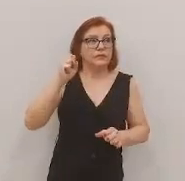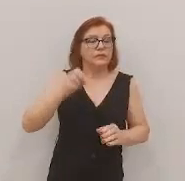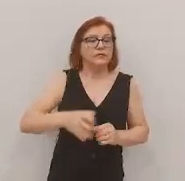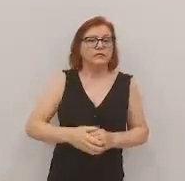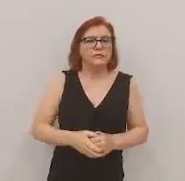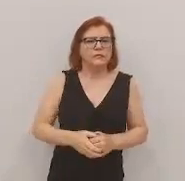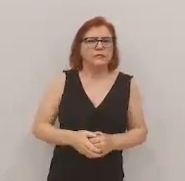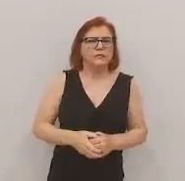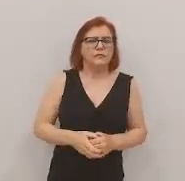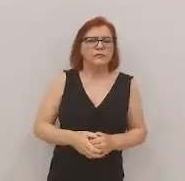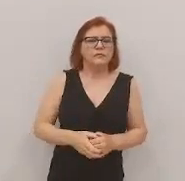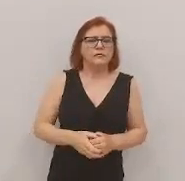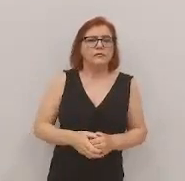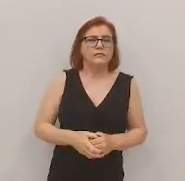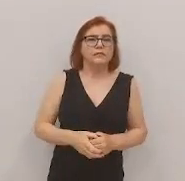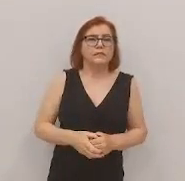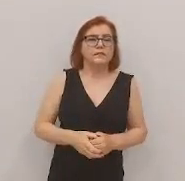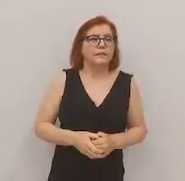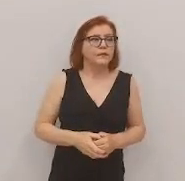levanta a mão.